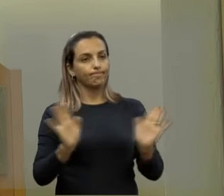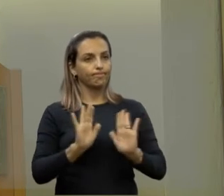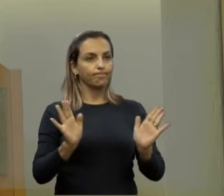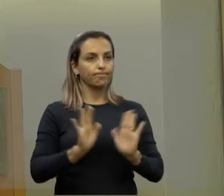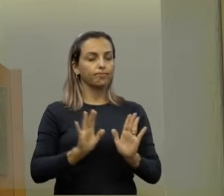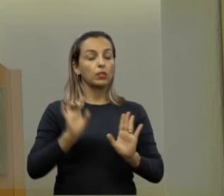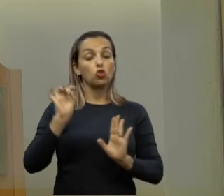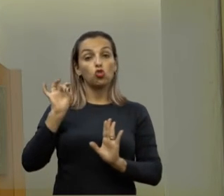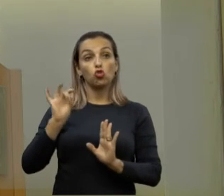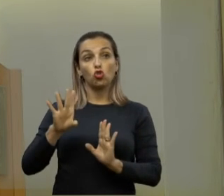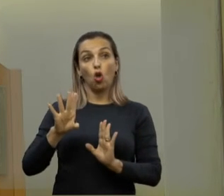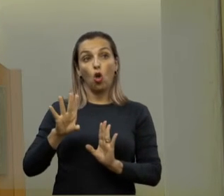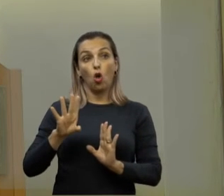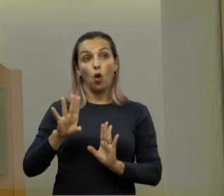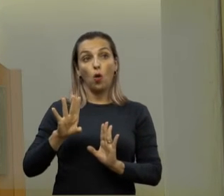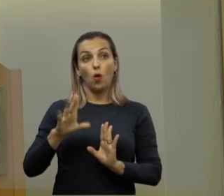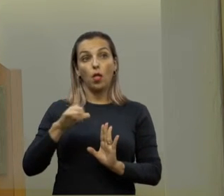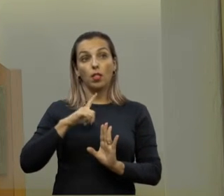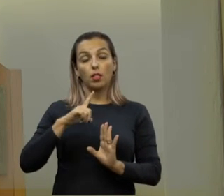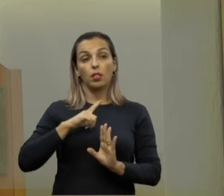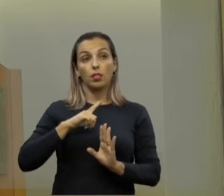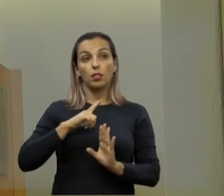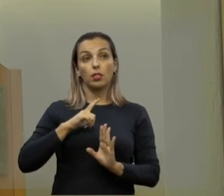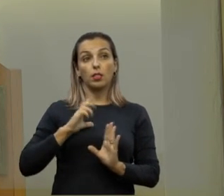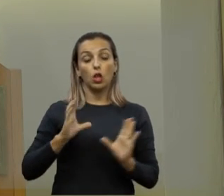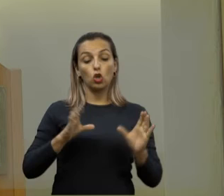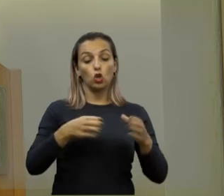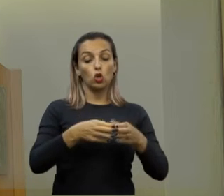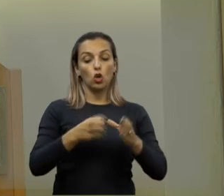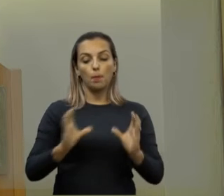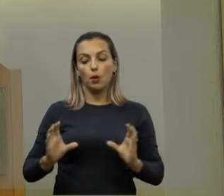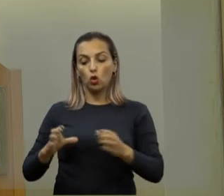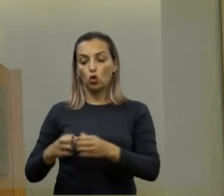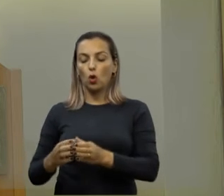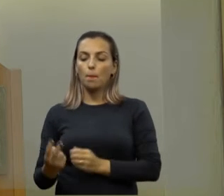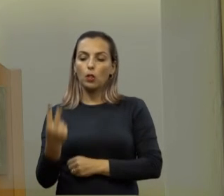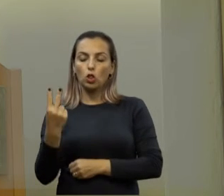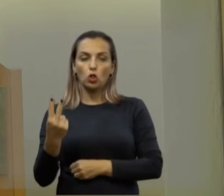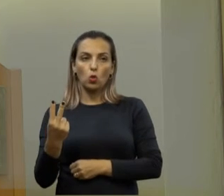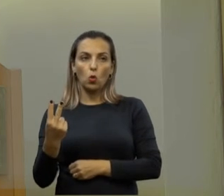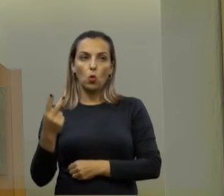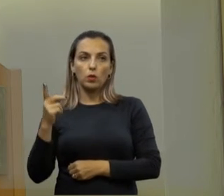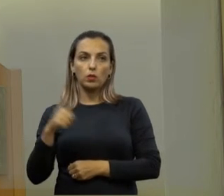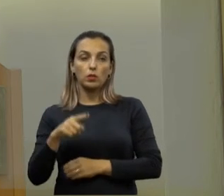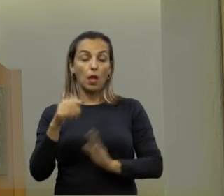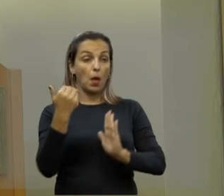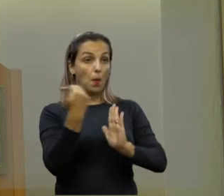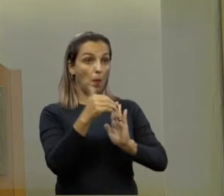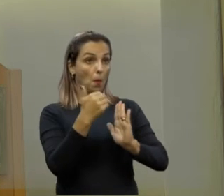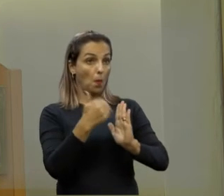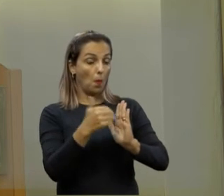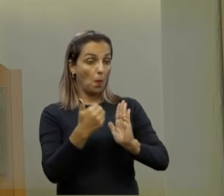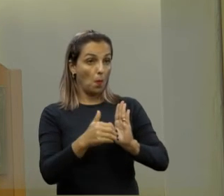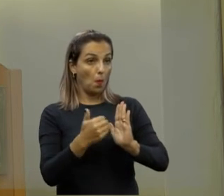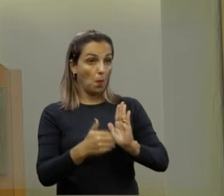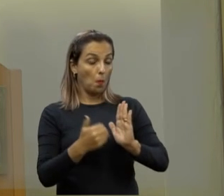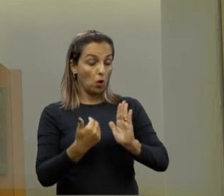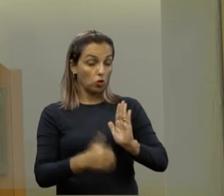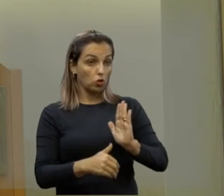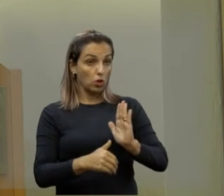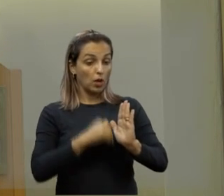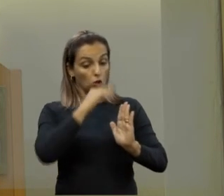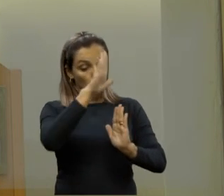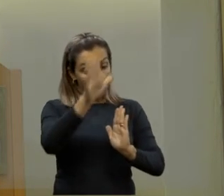sendo contemplado duas classes eu queria que o projeto com uma lona bem explicou bem bem Auto